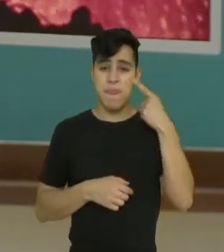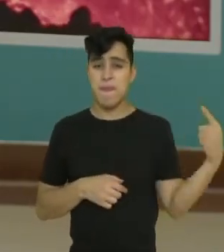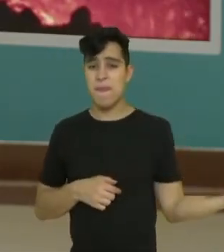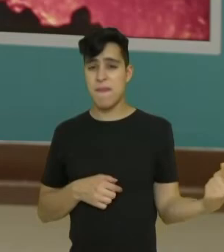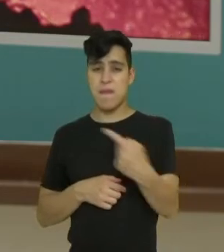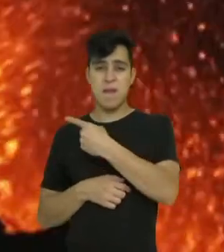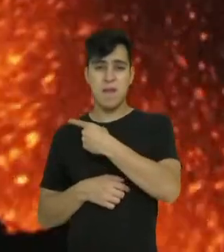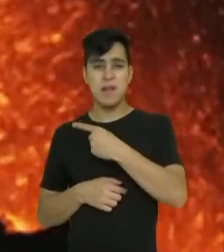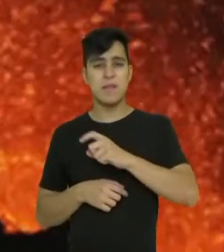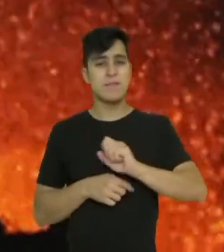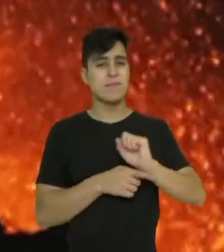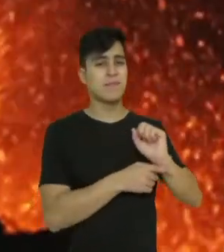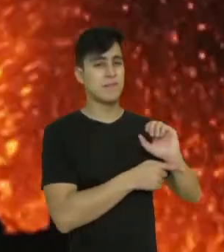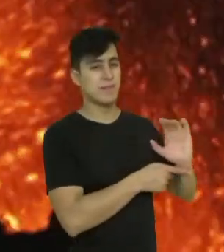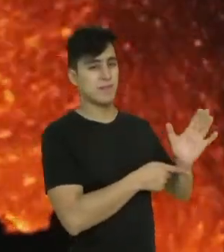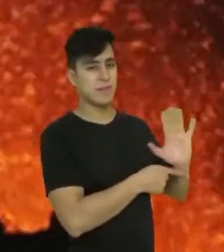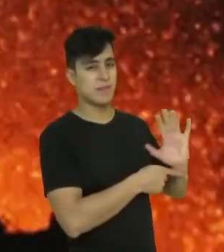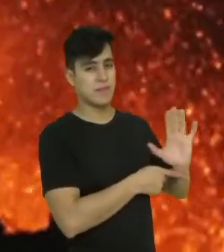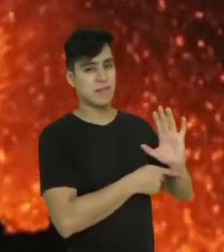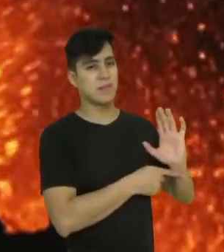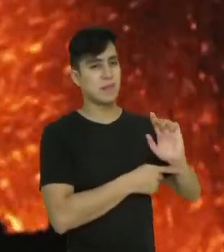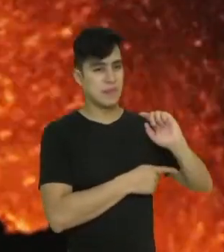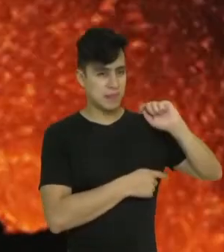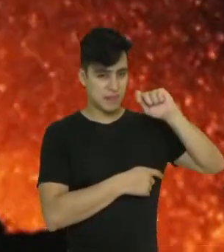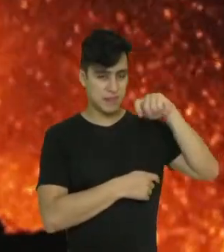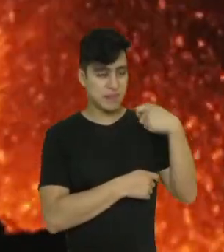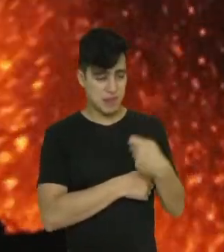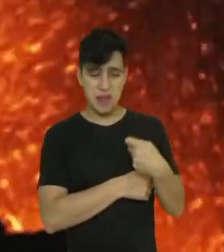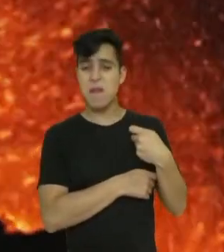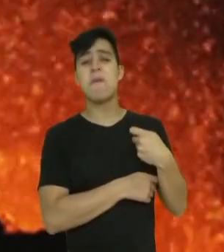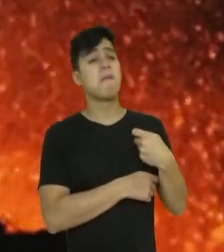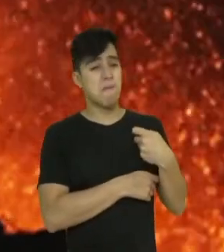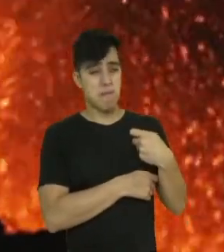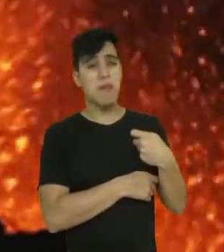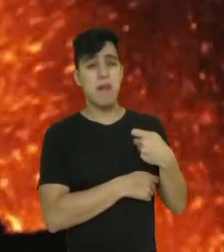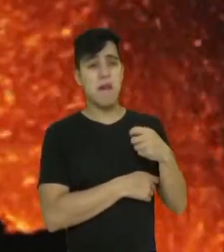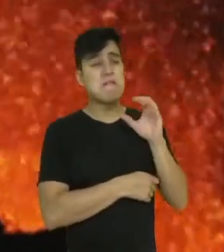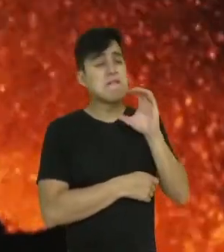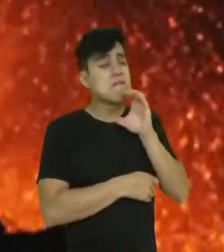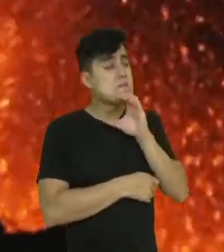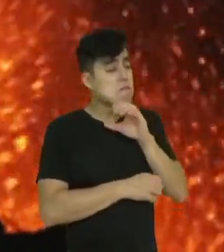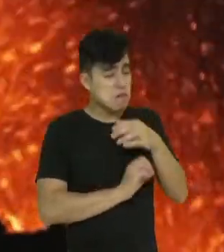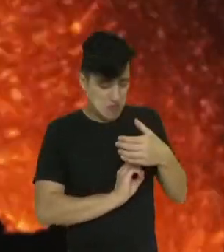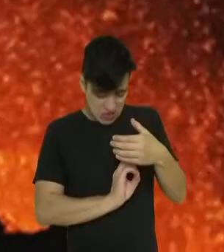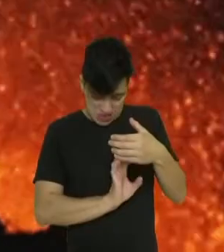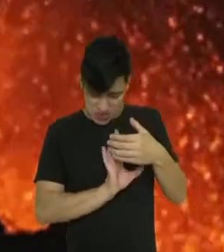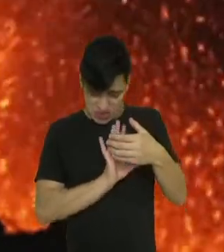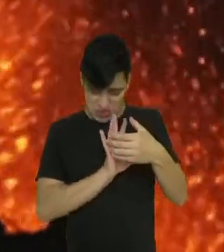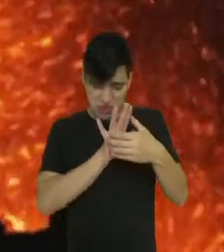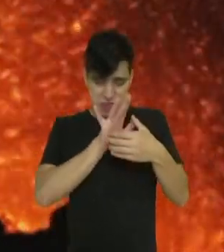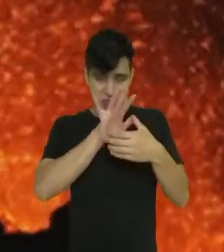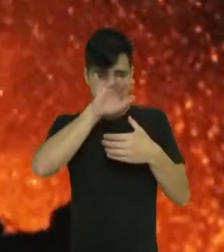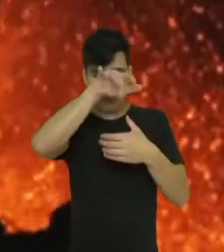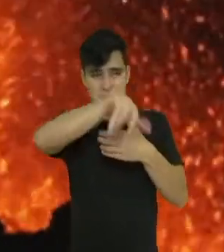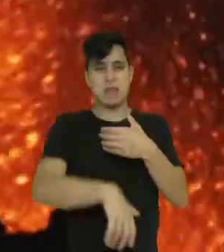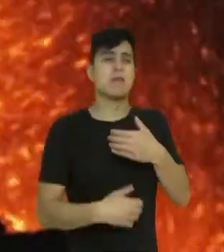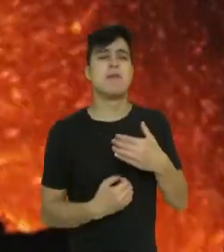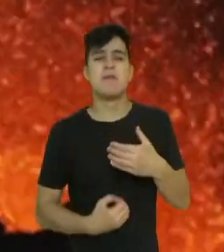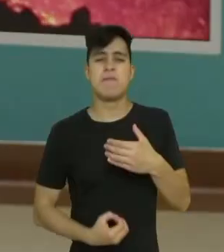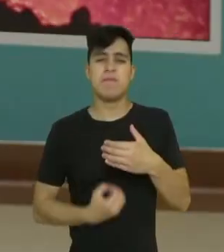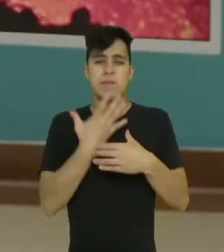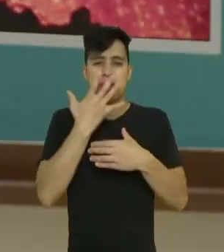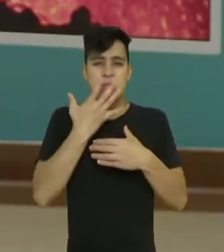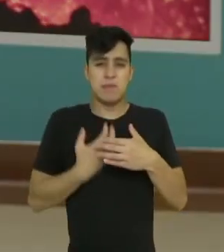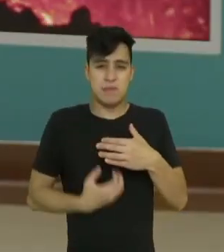animação que eu trago para você. É um vulcão entrando em erupção. Olha como ele libera com grande força o